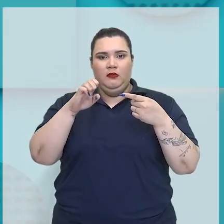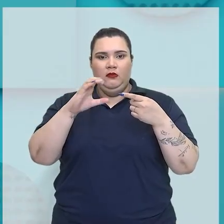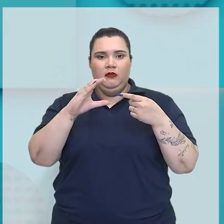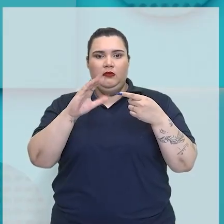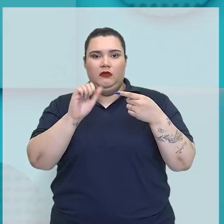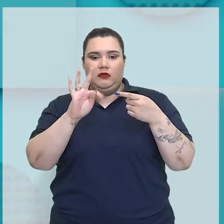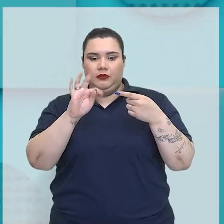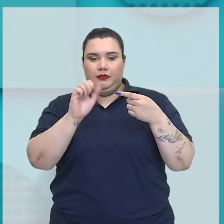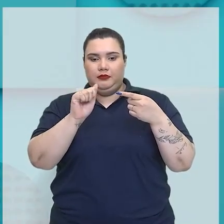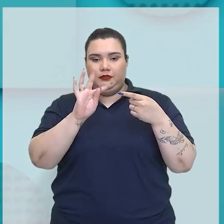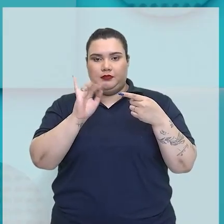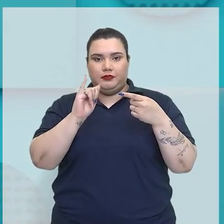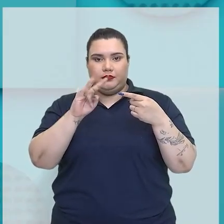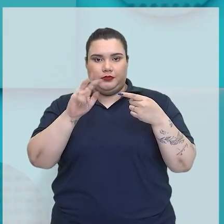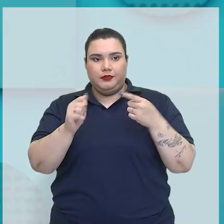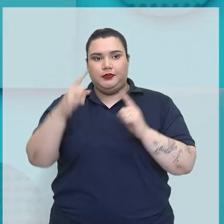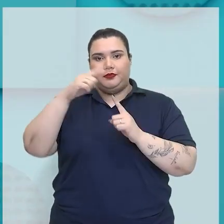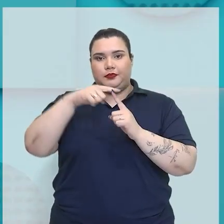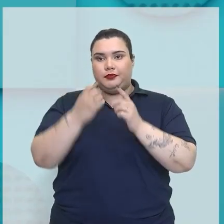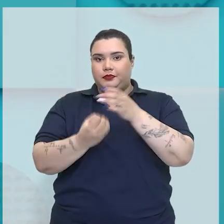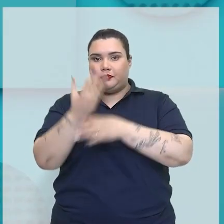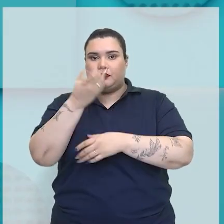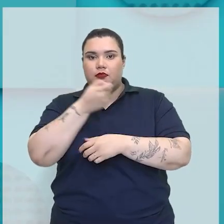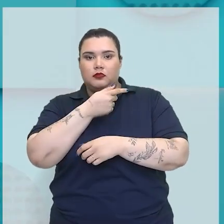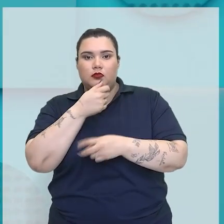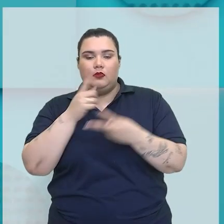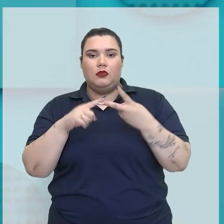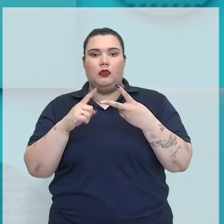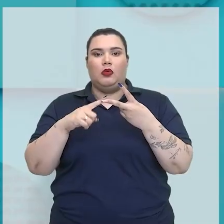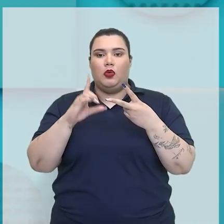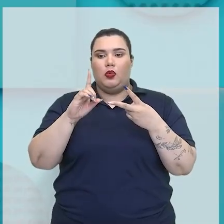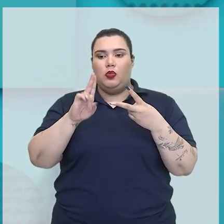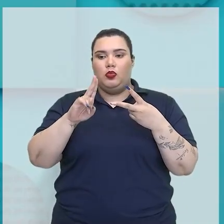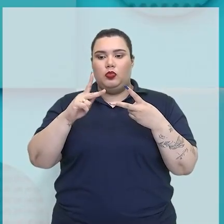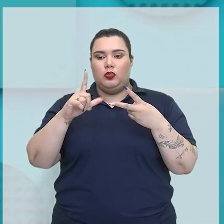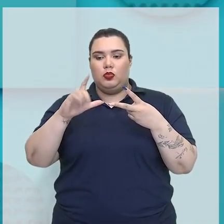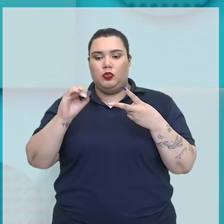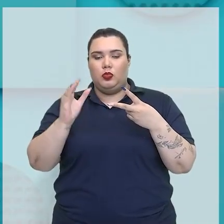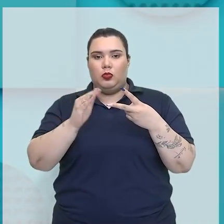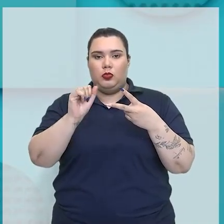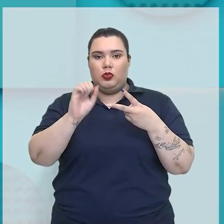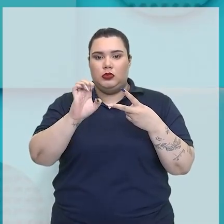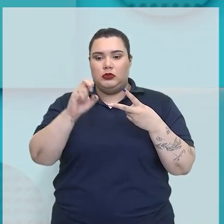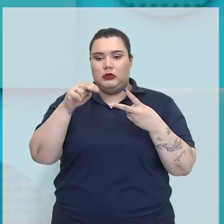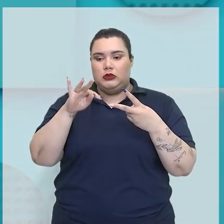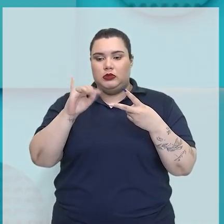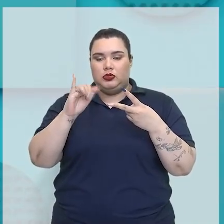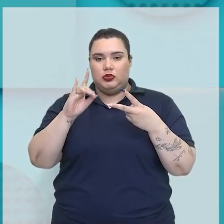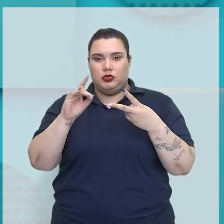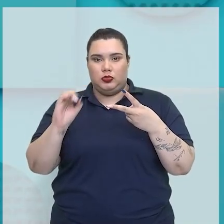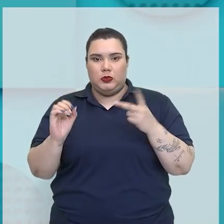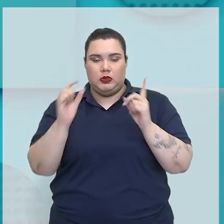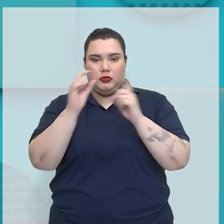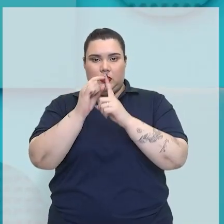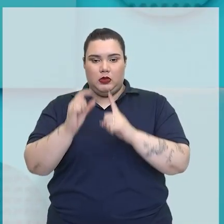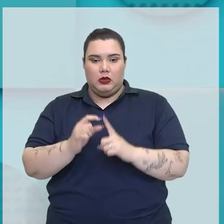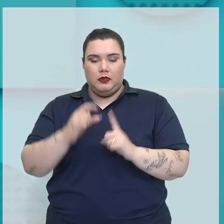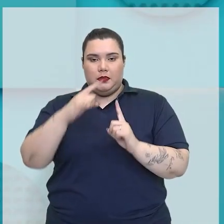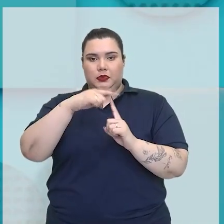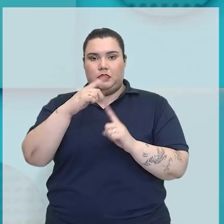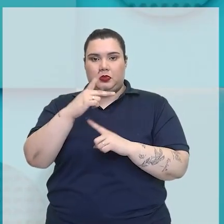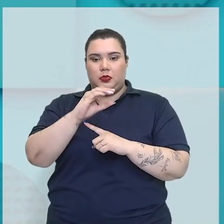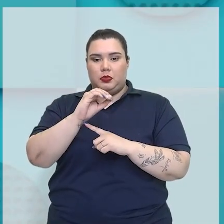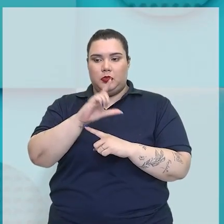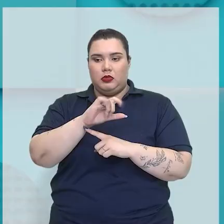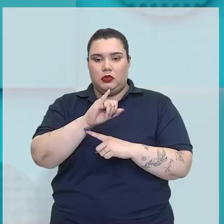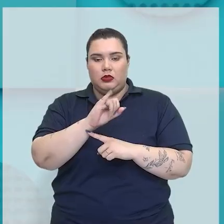piada, e também o duplo sentido das palavras. Ou seja, as palavras polissêmicas que pode ter